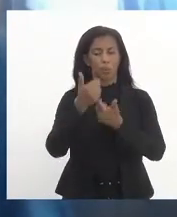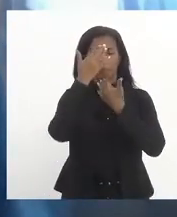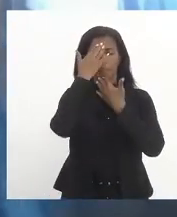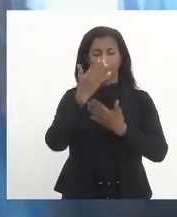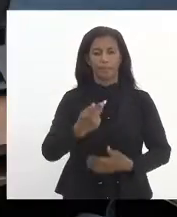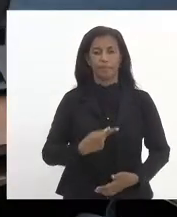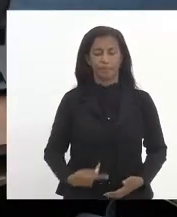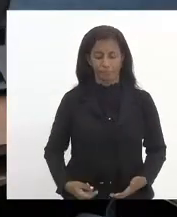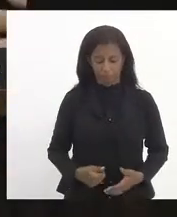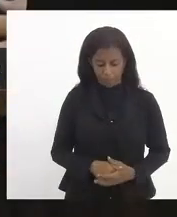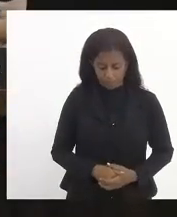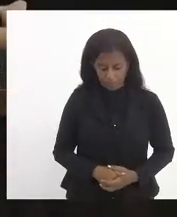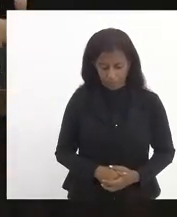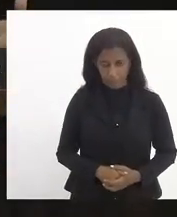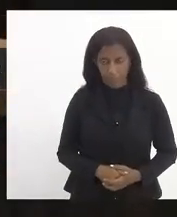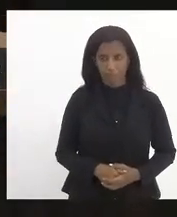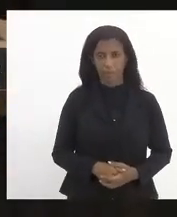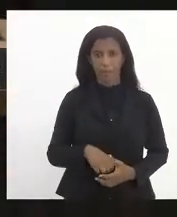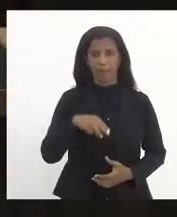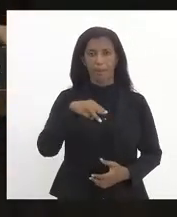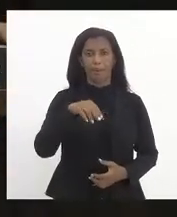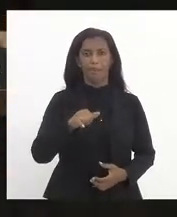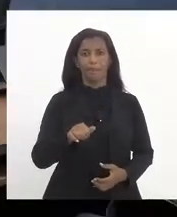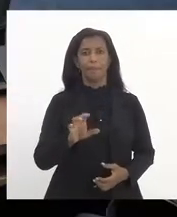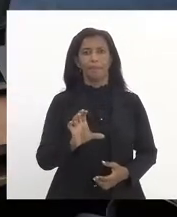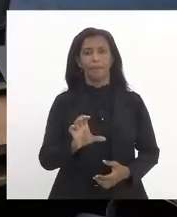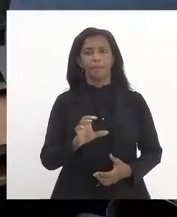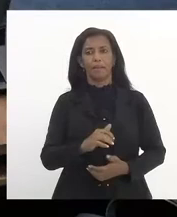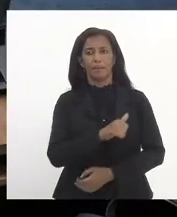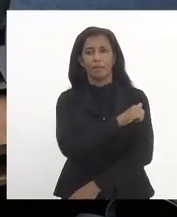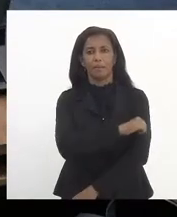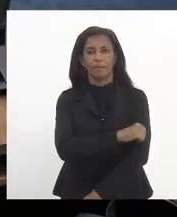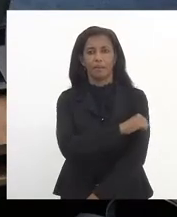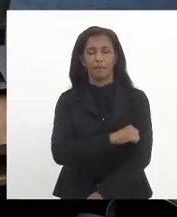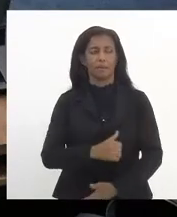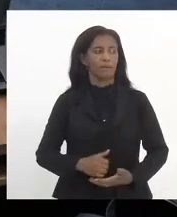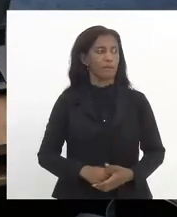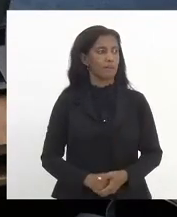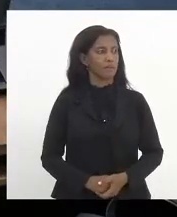presidente. Obrigado, Mink. Deputada enfermeira Rejane.